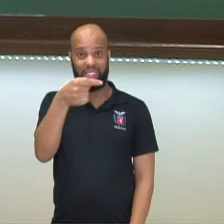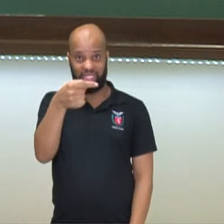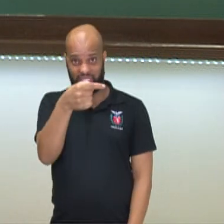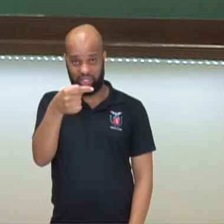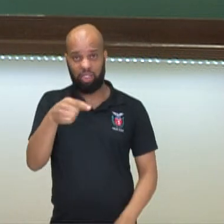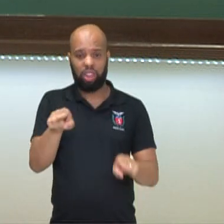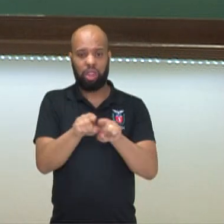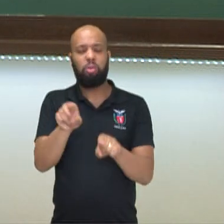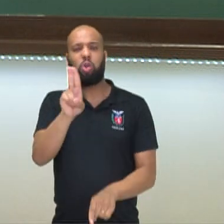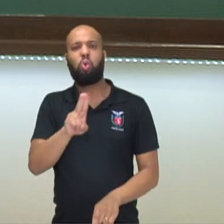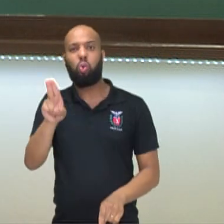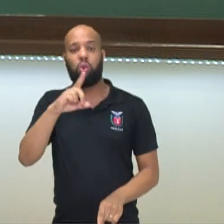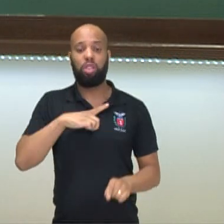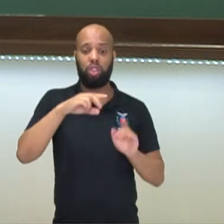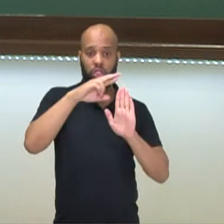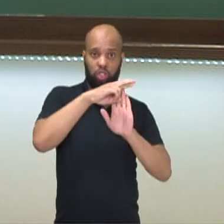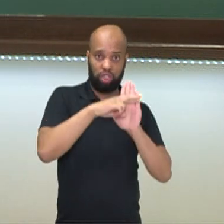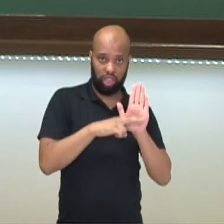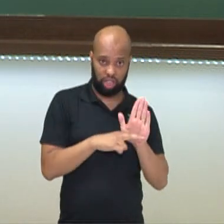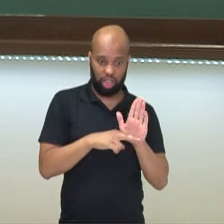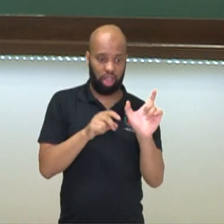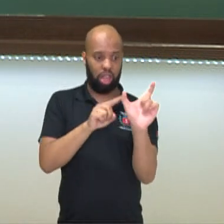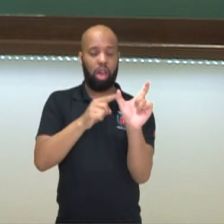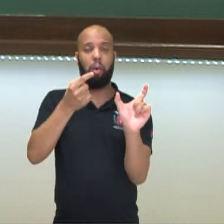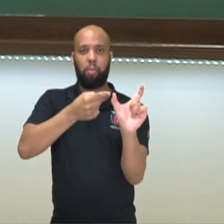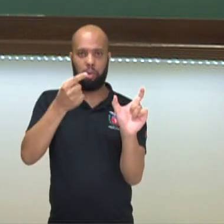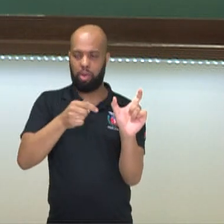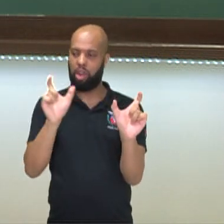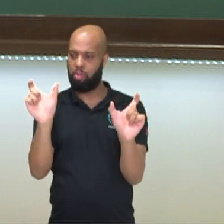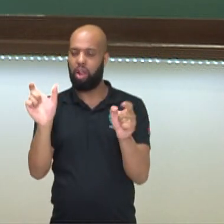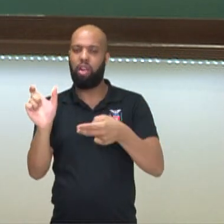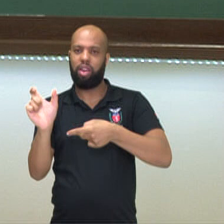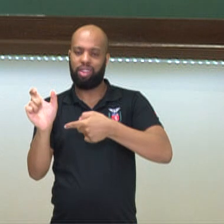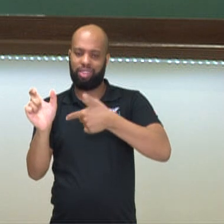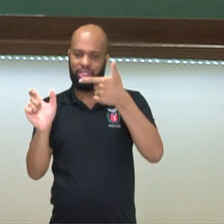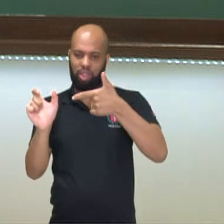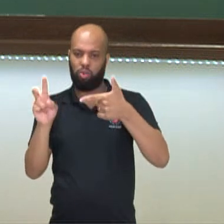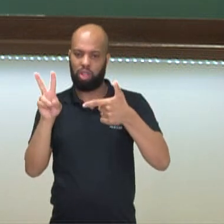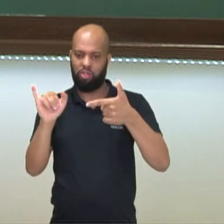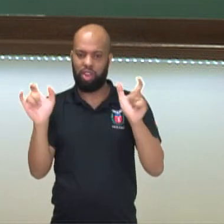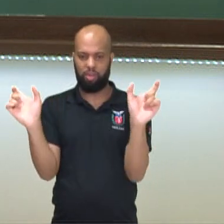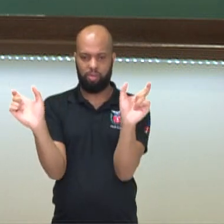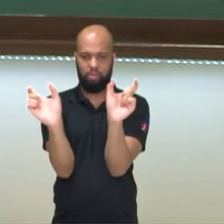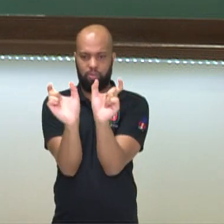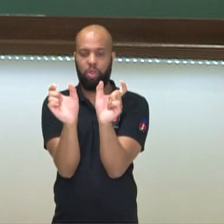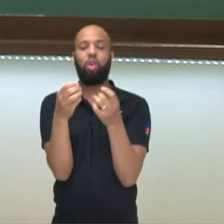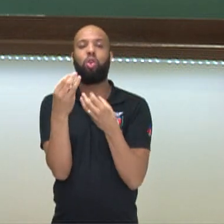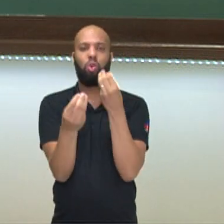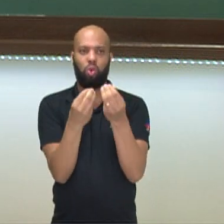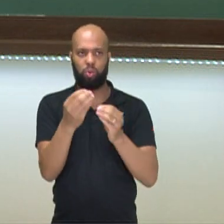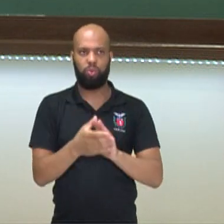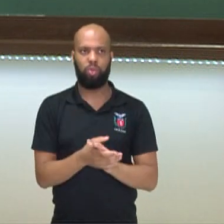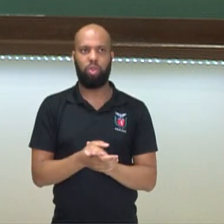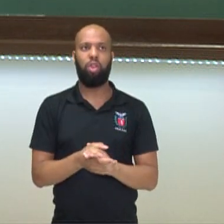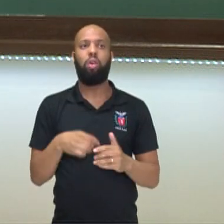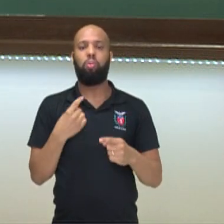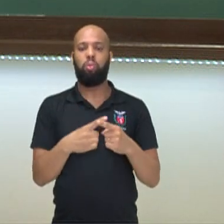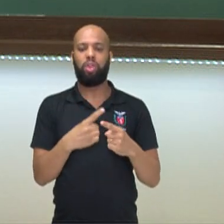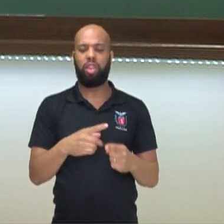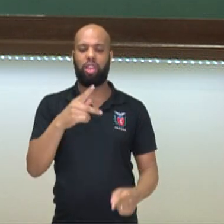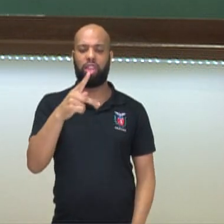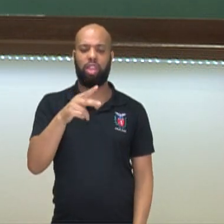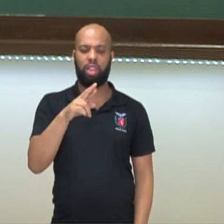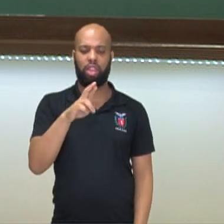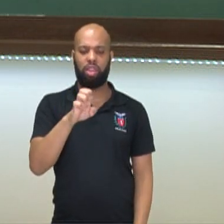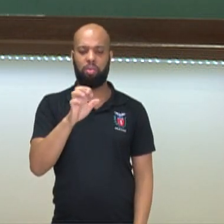e seu uso com os prefixos. Lembrando que o prefixo ele é um afixo que